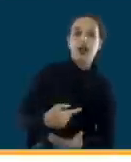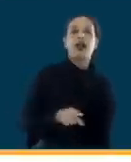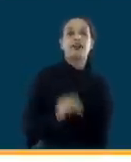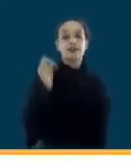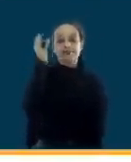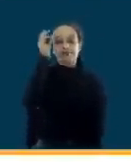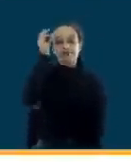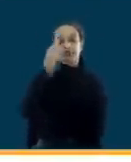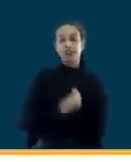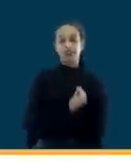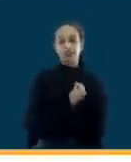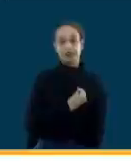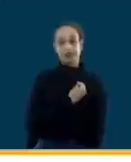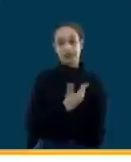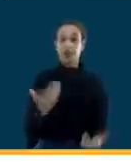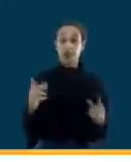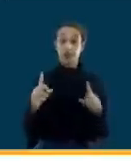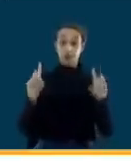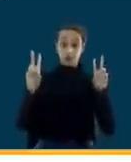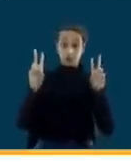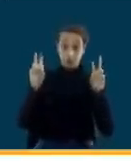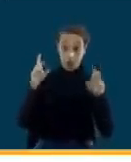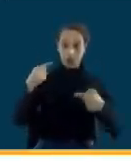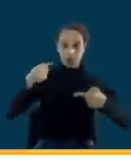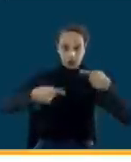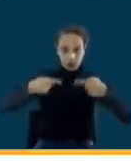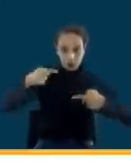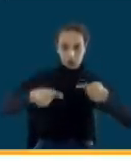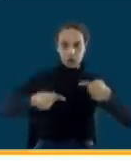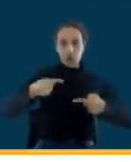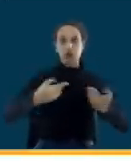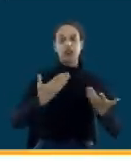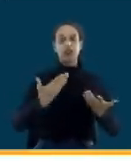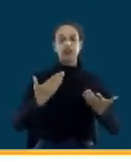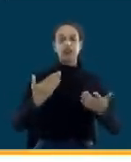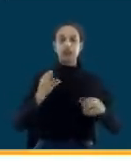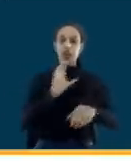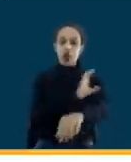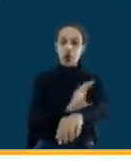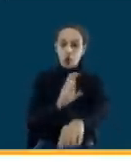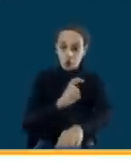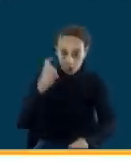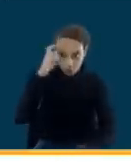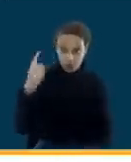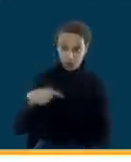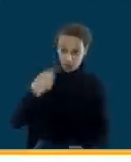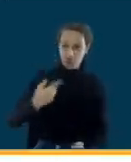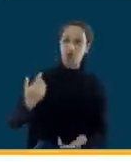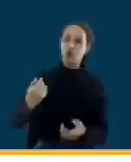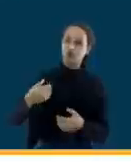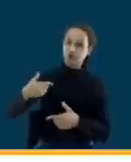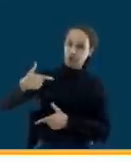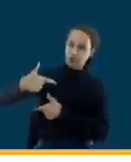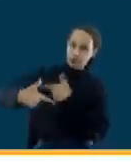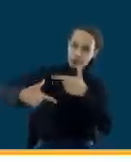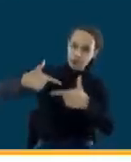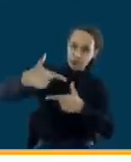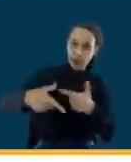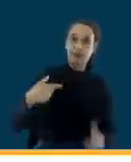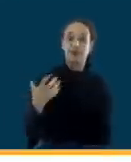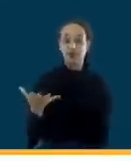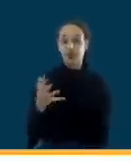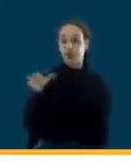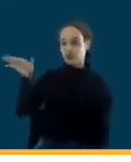na dimensão da política cultural e da cultura política que nós estamos construindo, que eu quero chamar